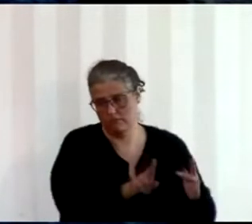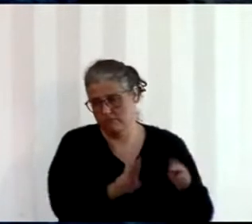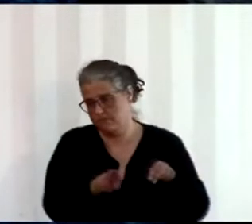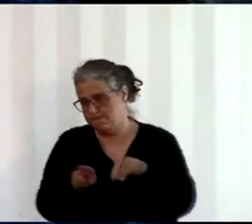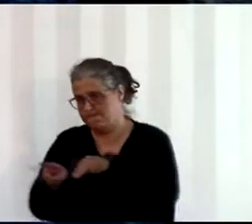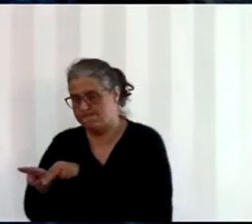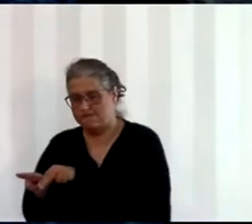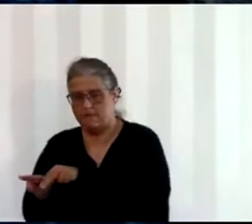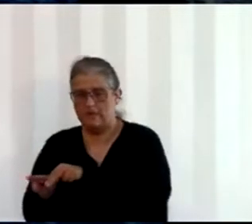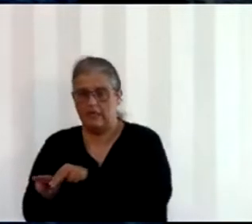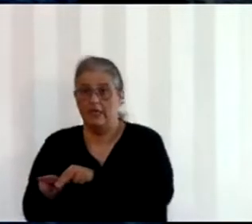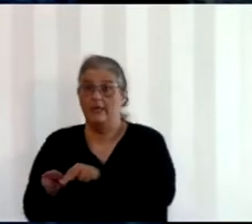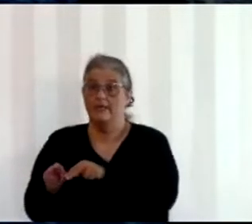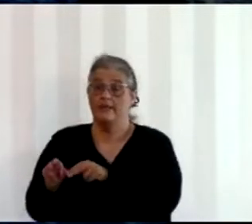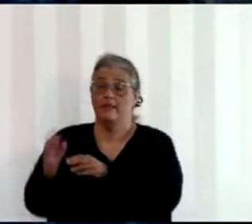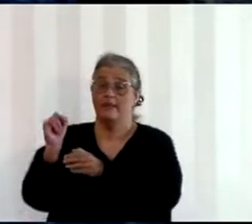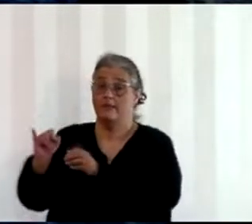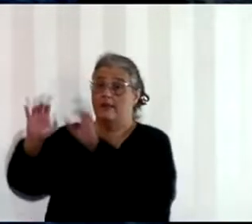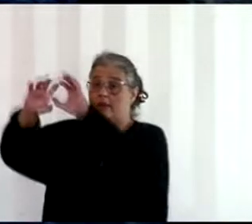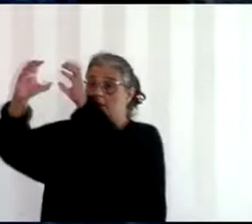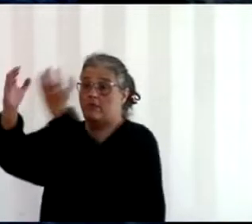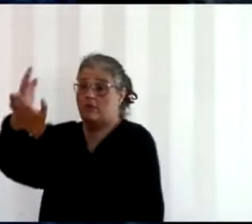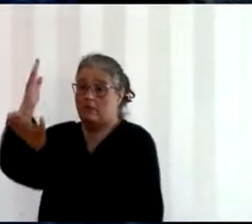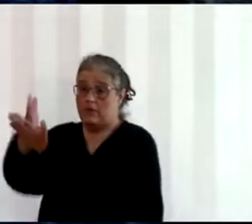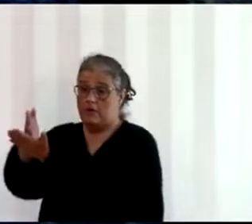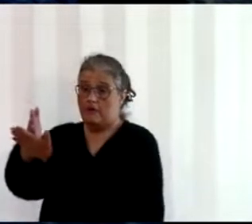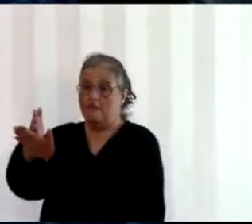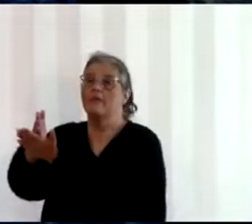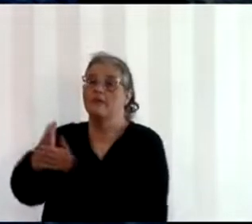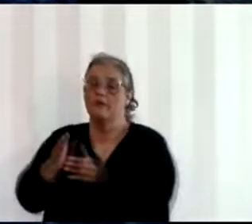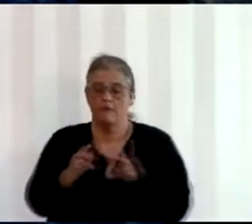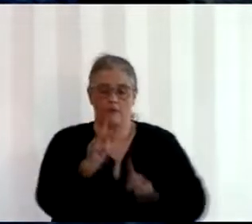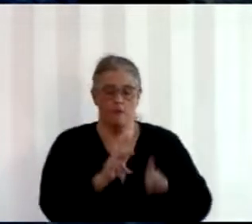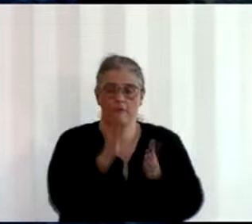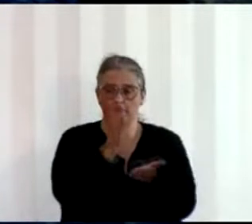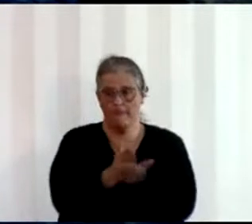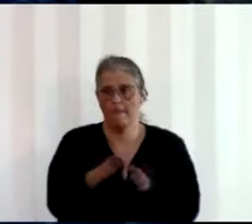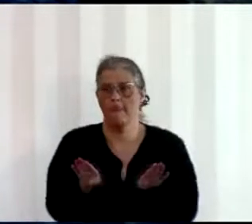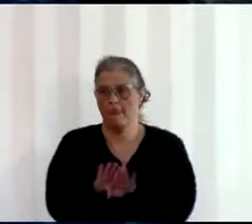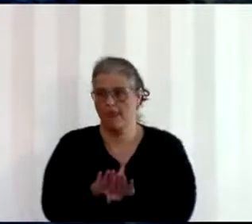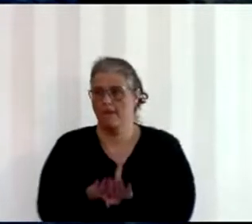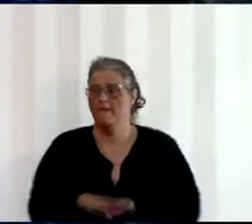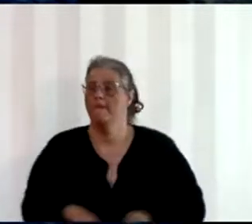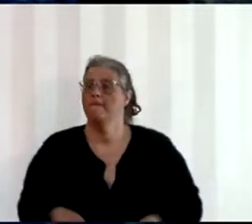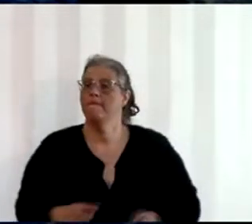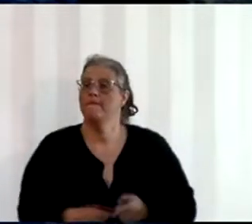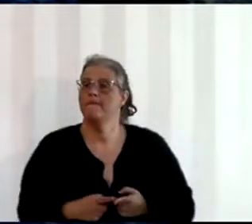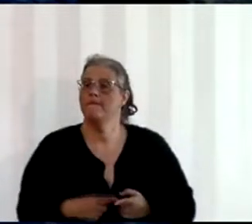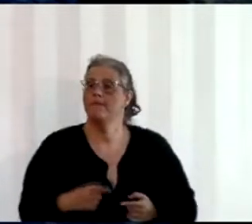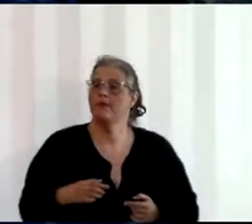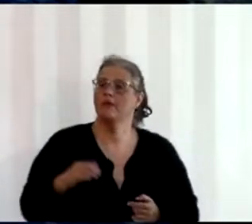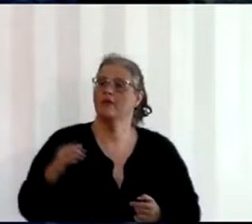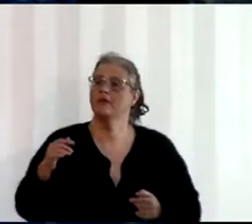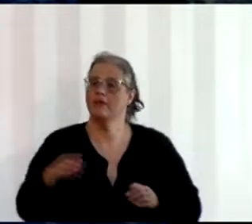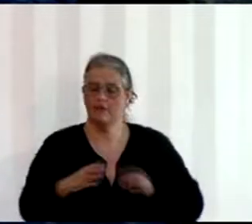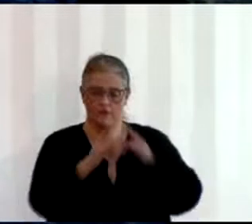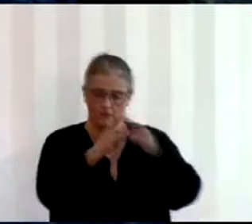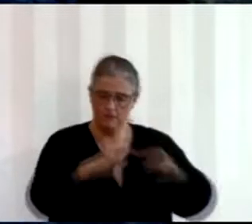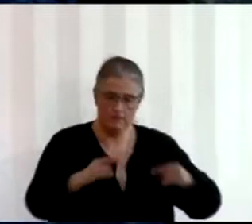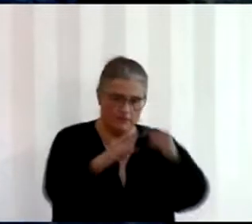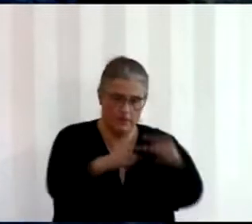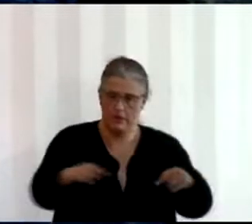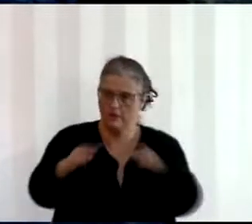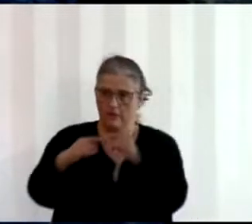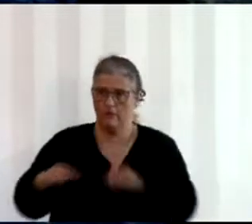Segundo o mandado do Senhor, os filhos de Israel partiam, e segundo o mandado do Senhor se acampavam por todo